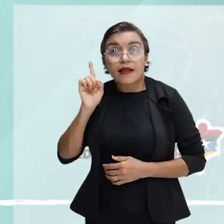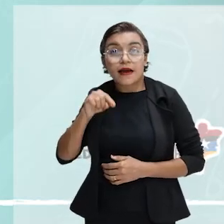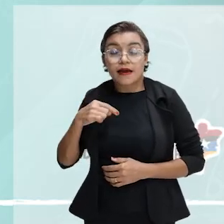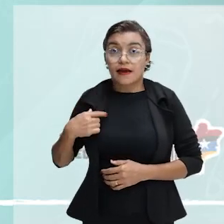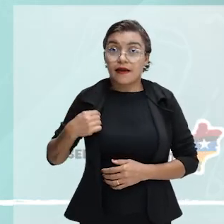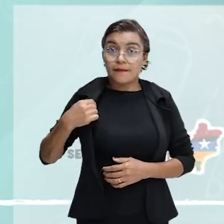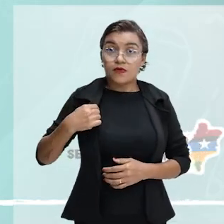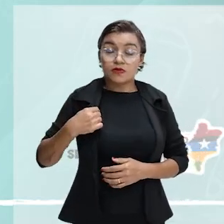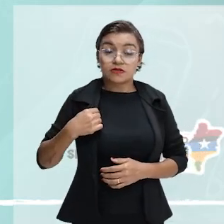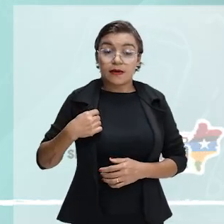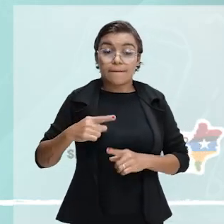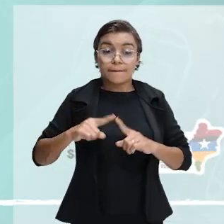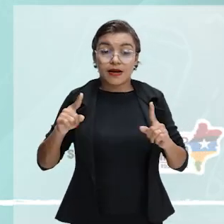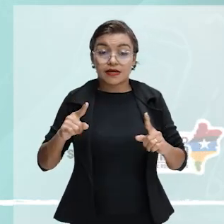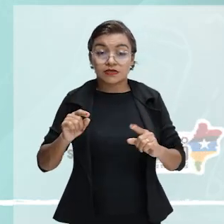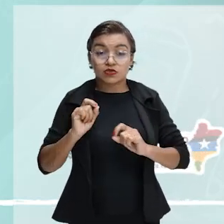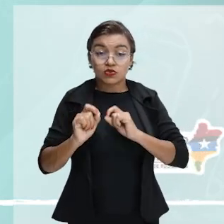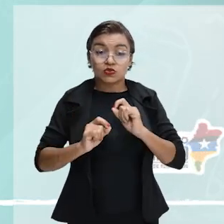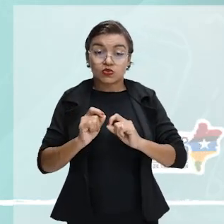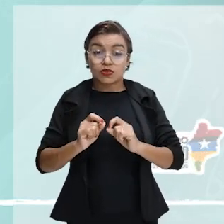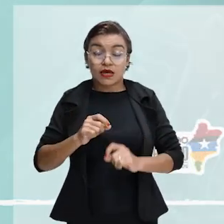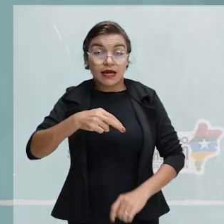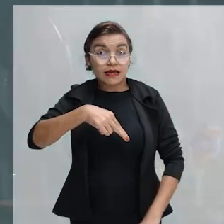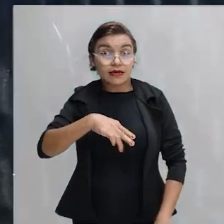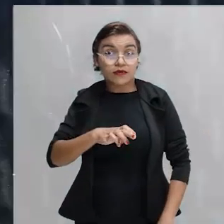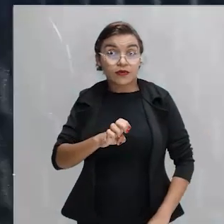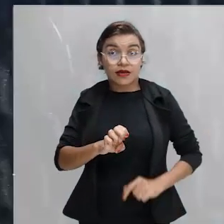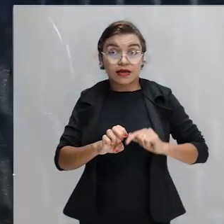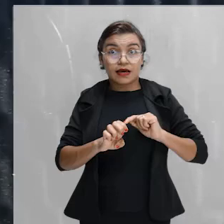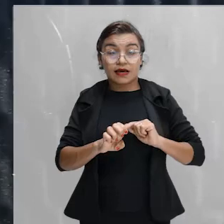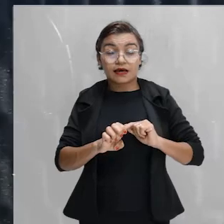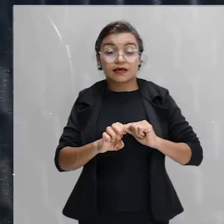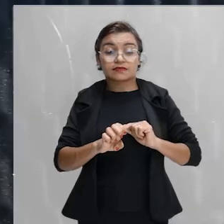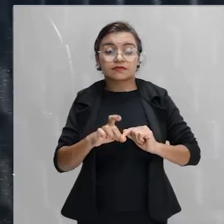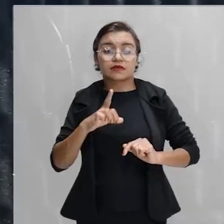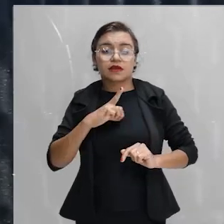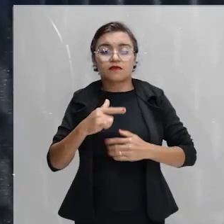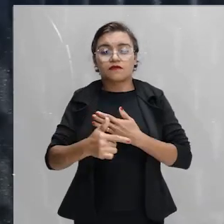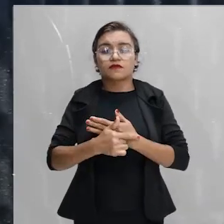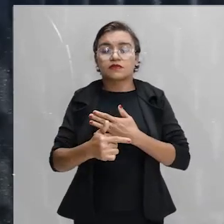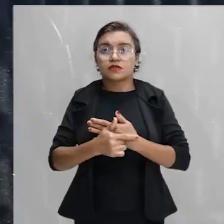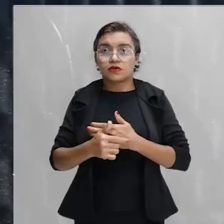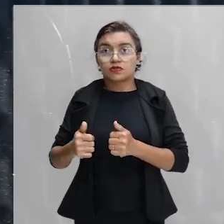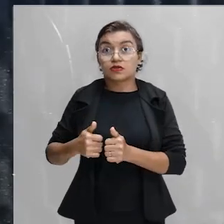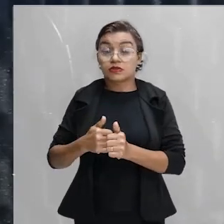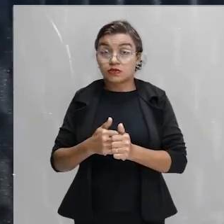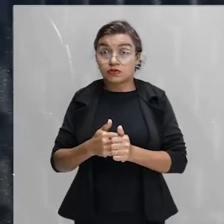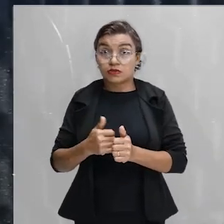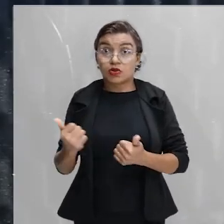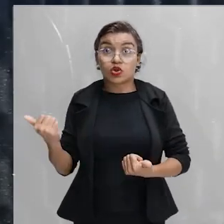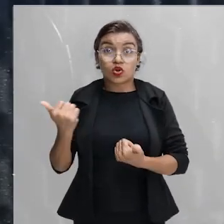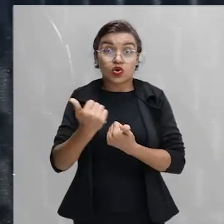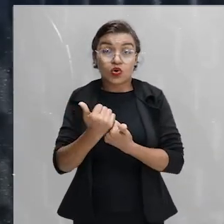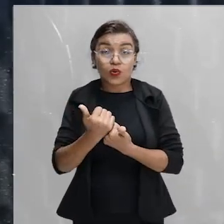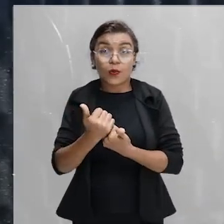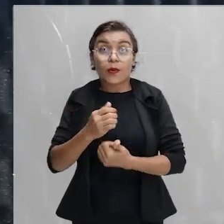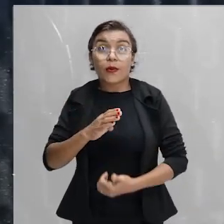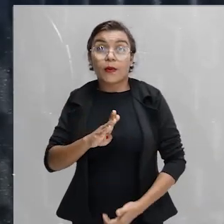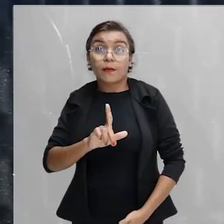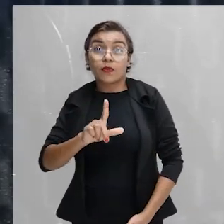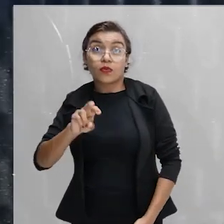tenho um que aqui. O pronome não tem a função de acompanhar ou substituir o nome. Nesse caso, ele está no lugar de